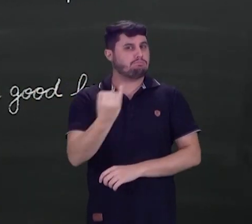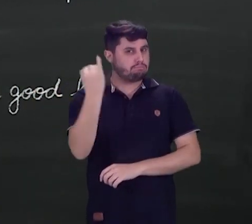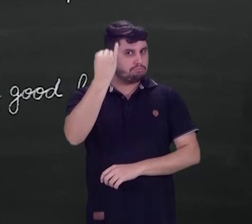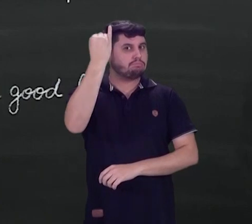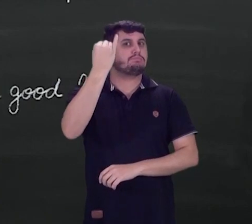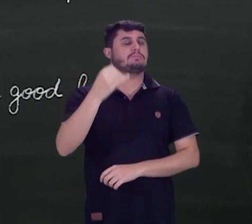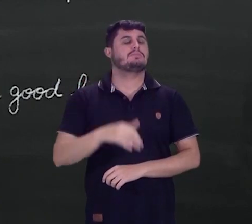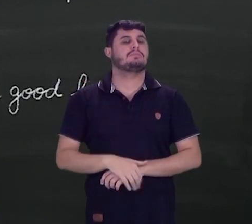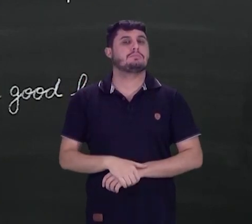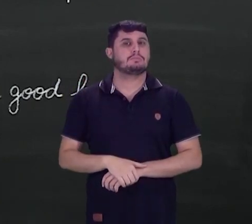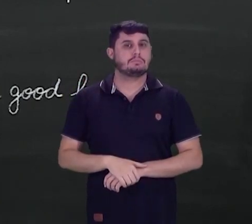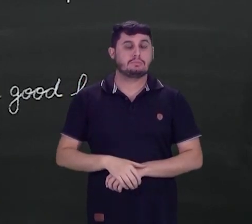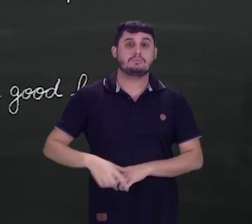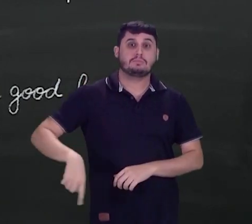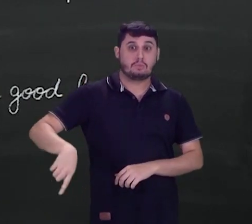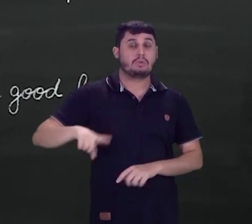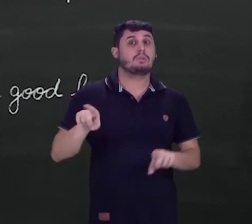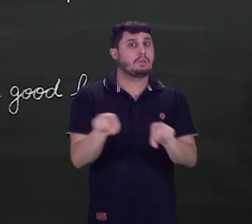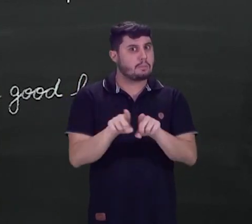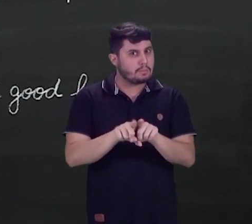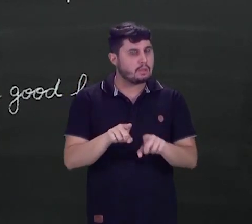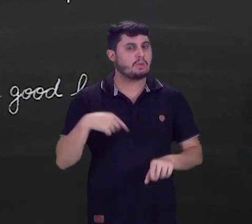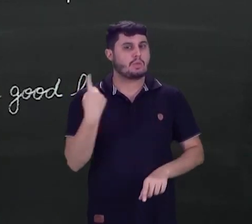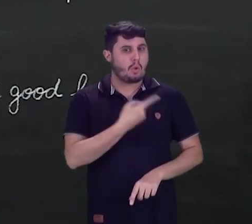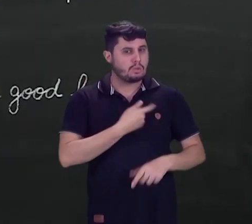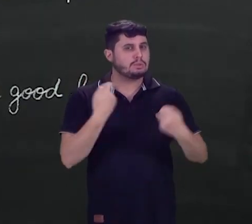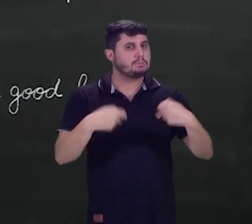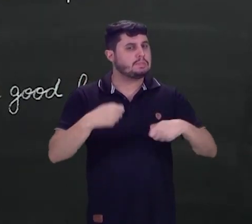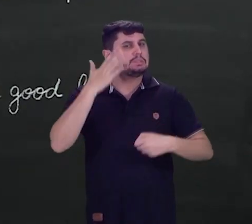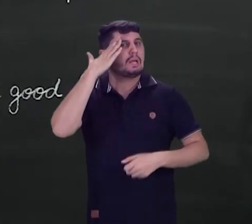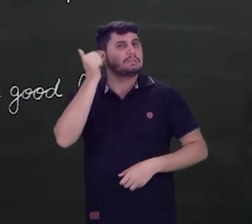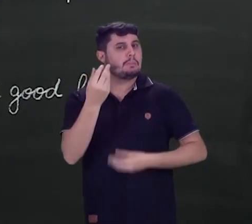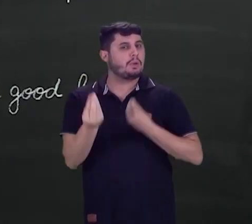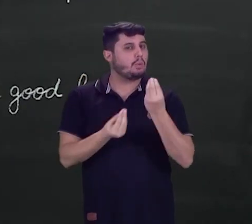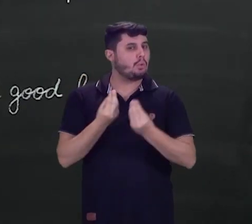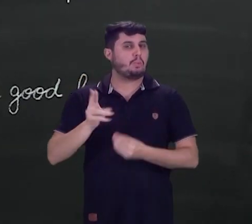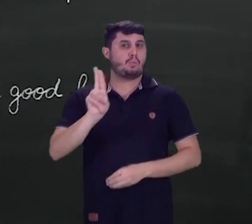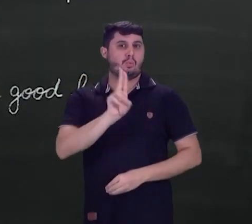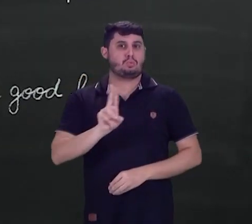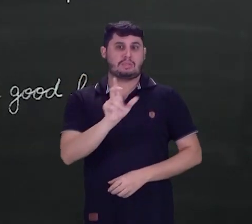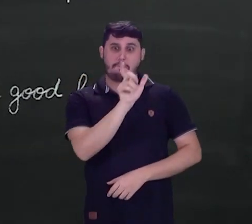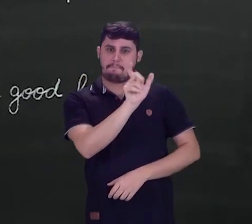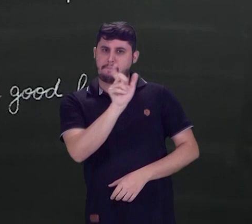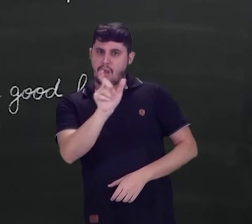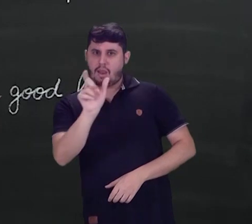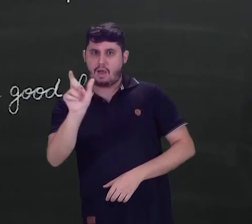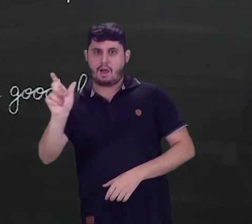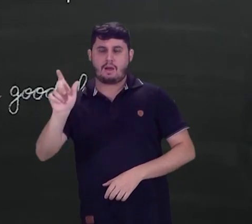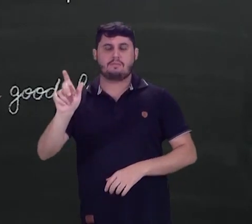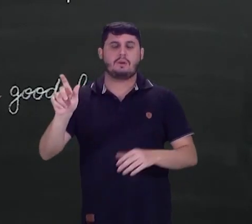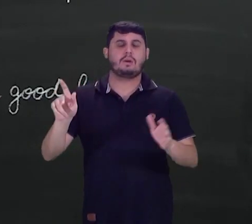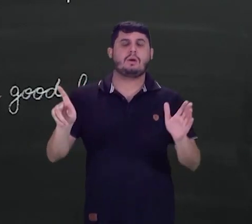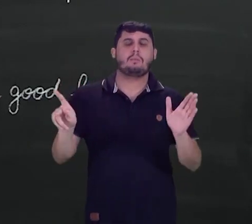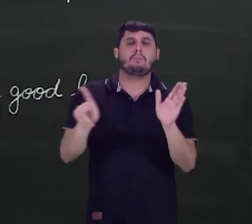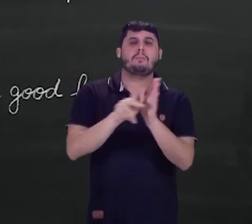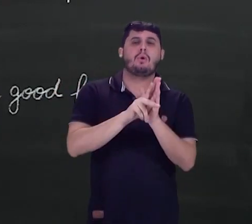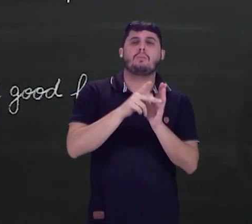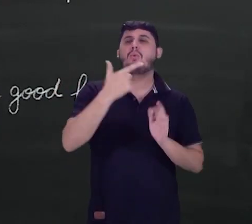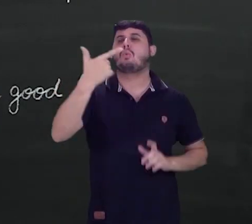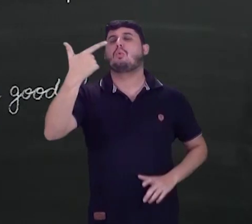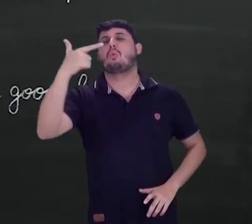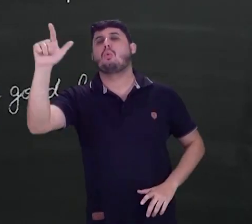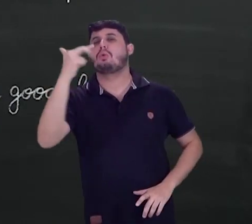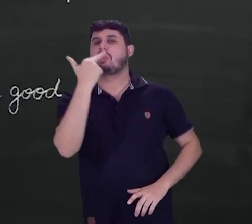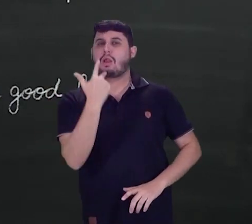comunicação. Então, é importante que nós saibamos utilizar não só as palavras que vêm de um outro idioma